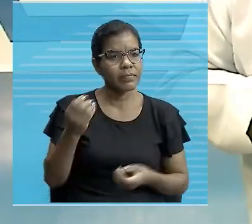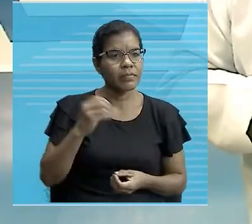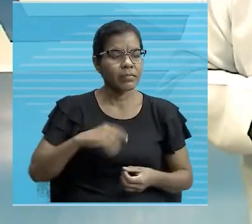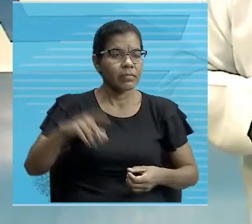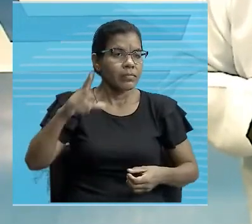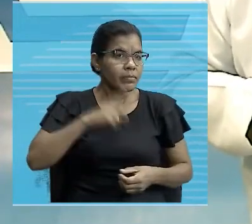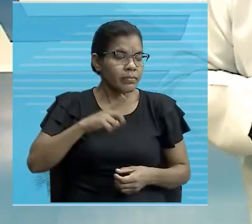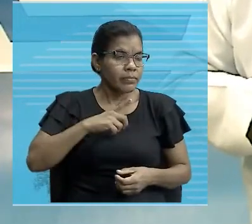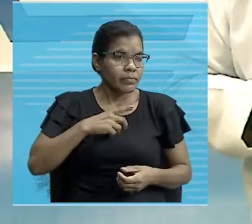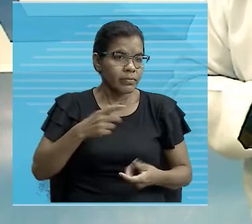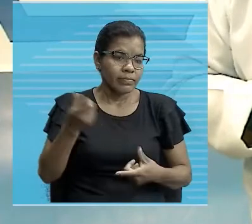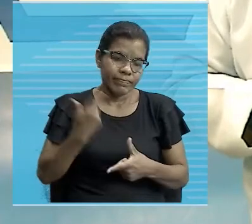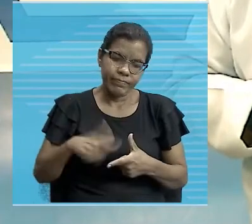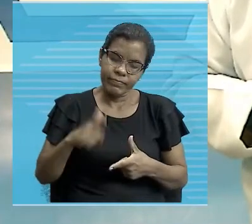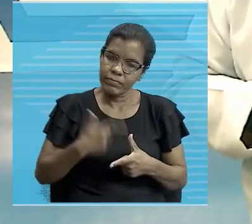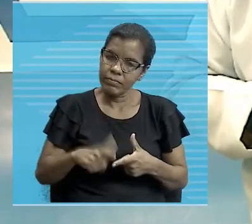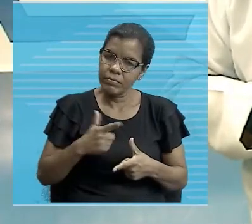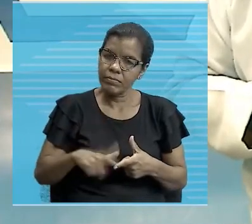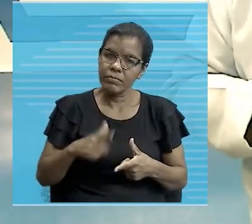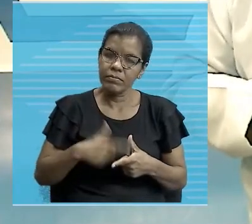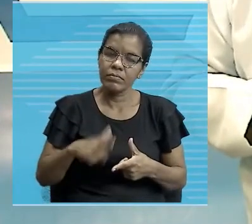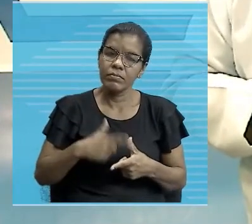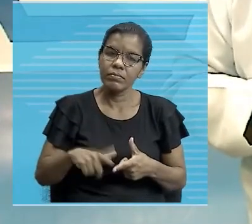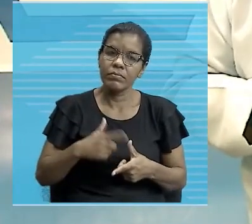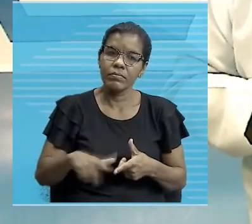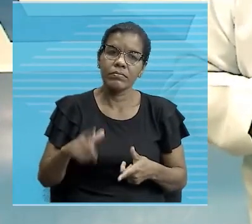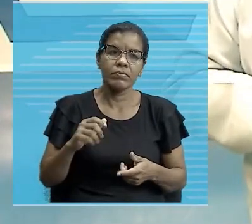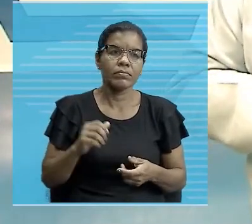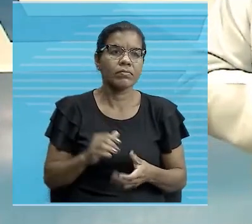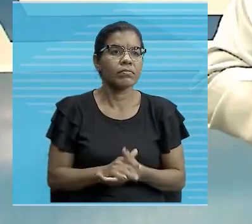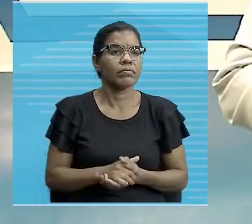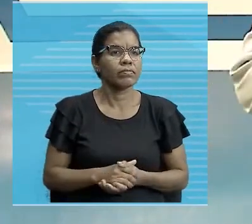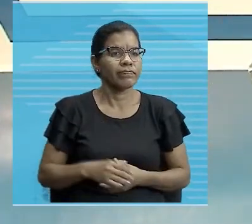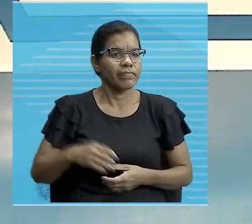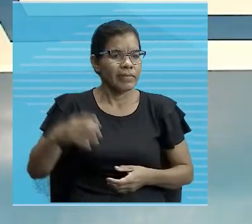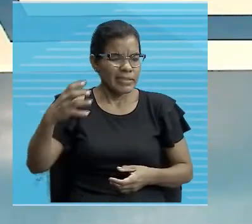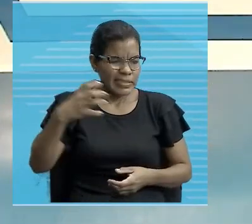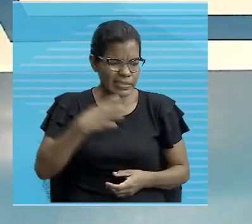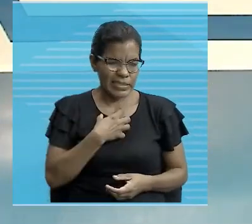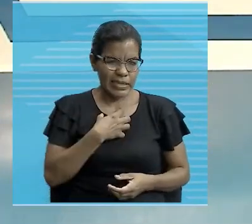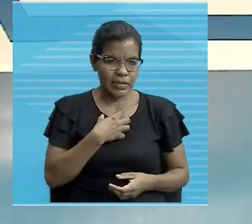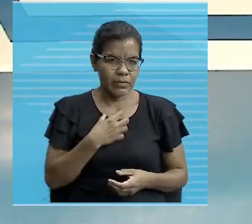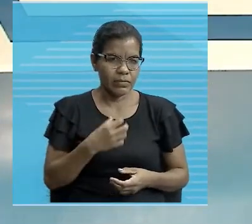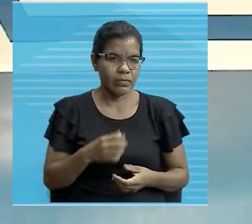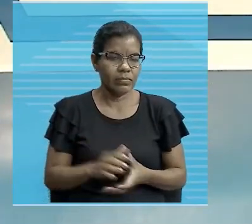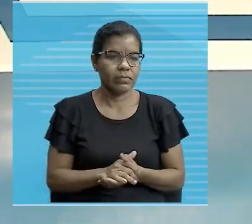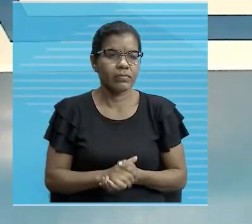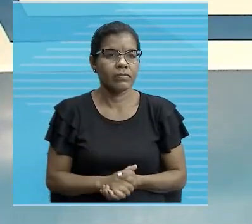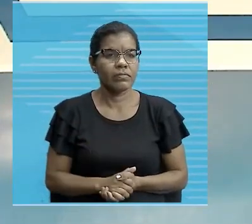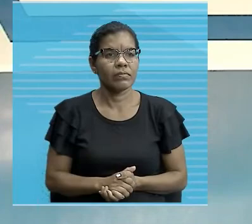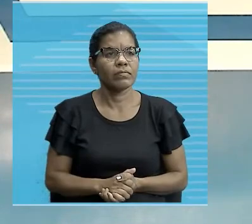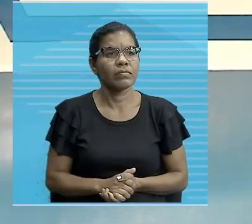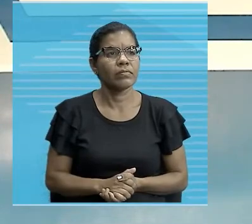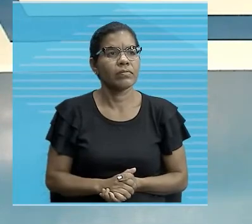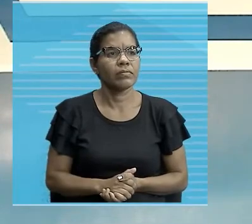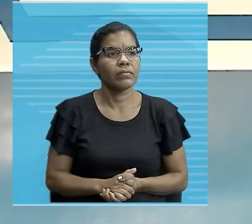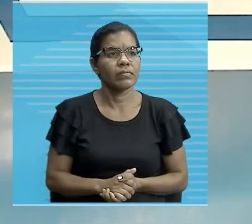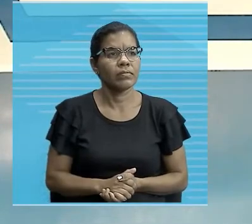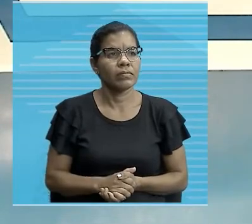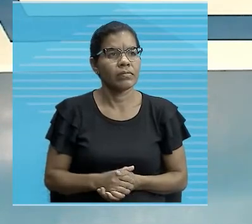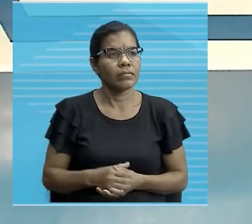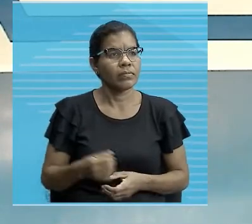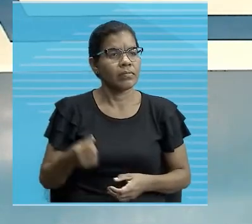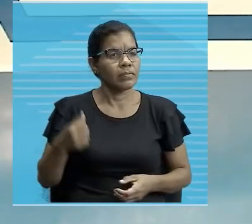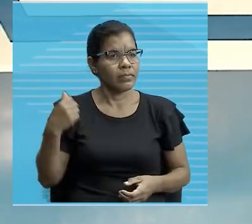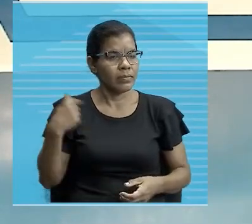problemas e problemas muito, muito e muito graves. Beleza, galera? Vamos lá para as